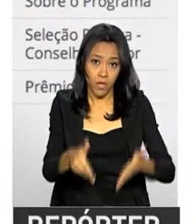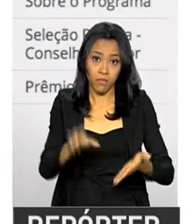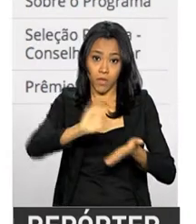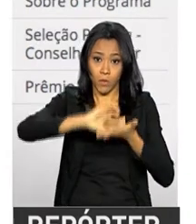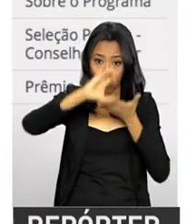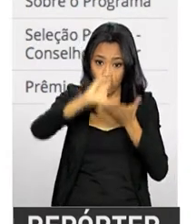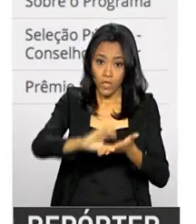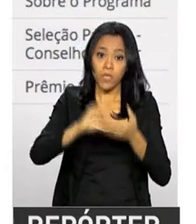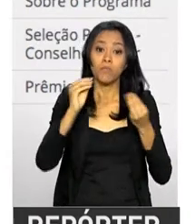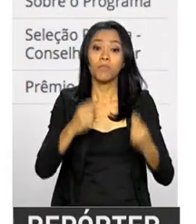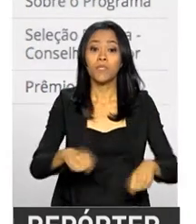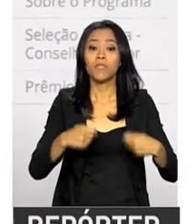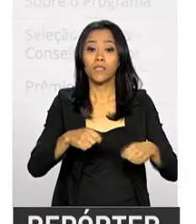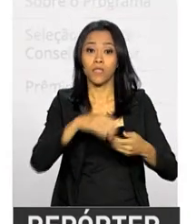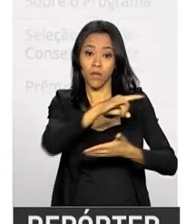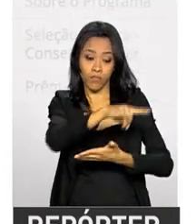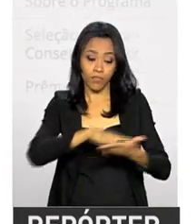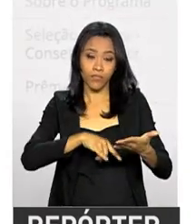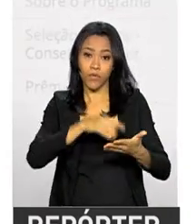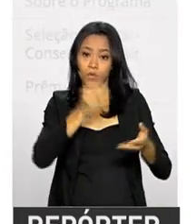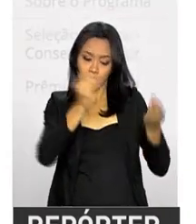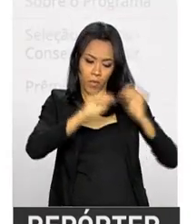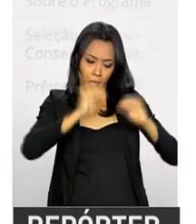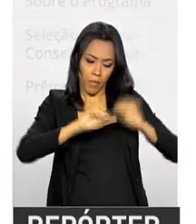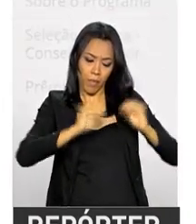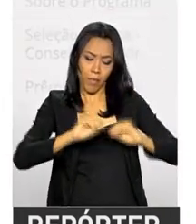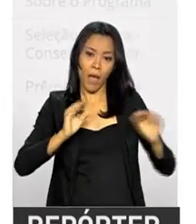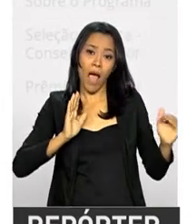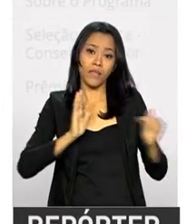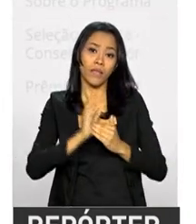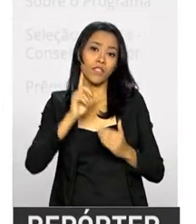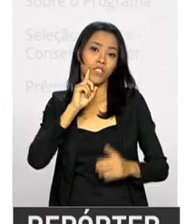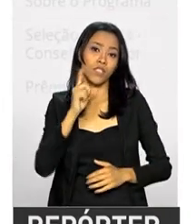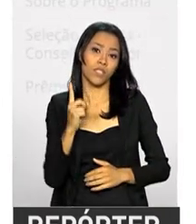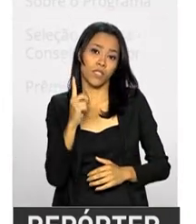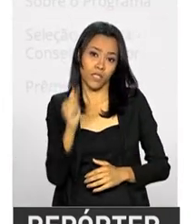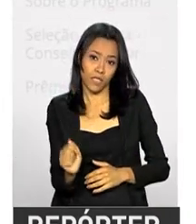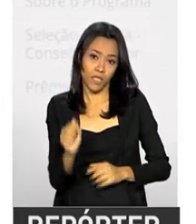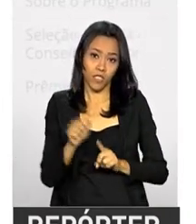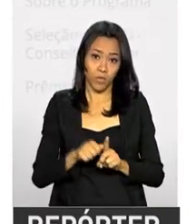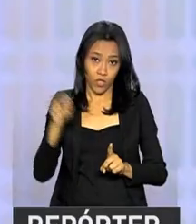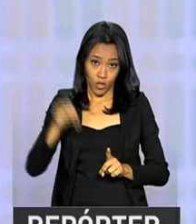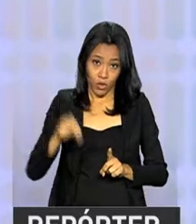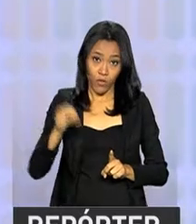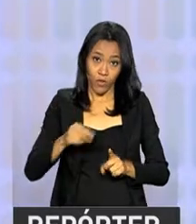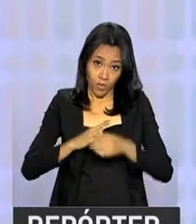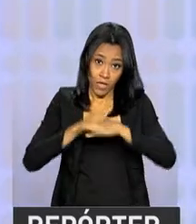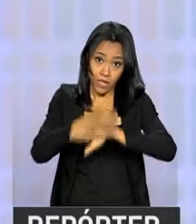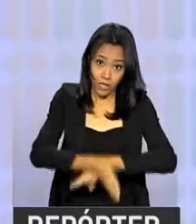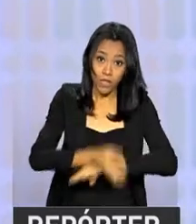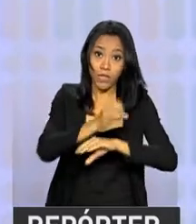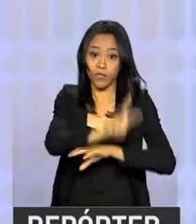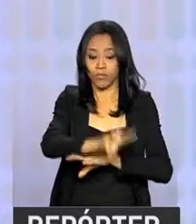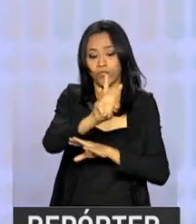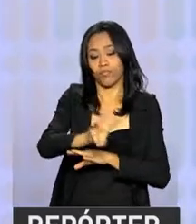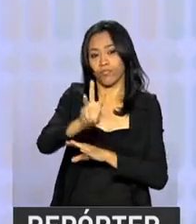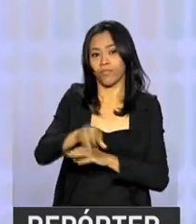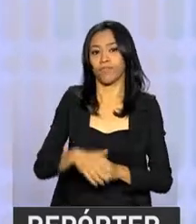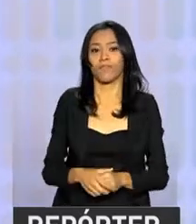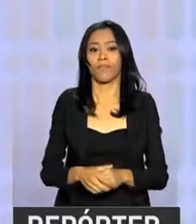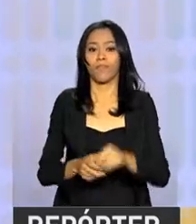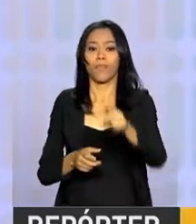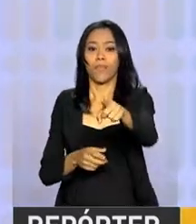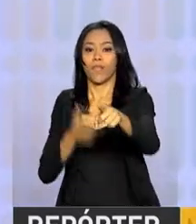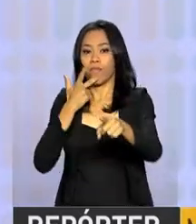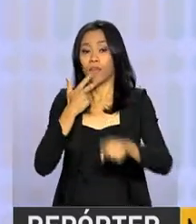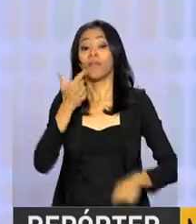devem preencher o formulário na internet até 17 de novembro no site do programa. Quem é voluntário sabe que recebe